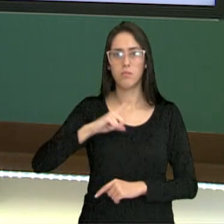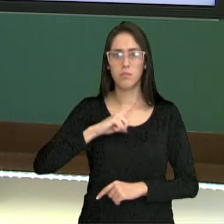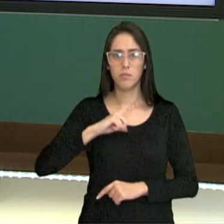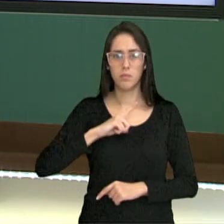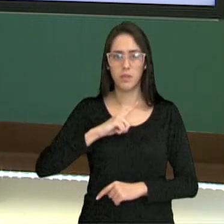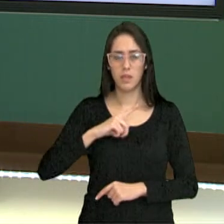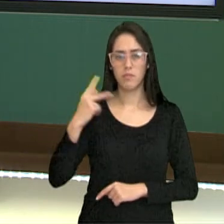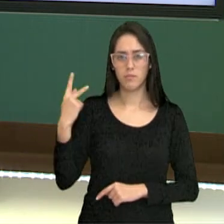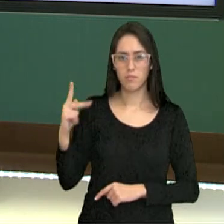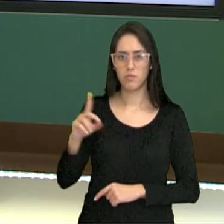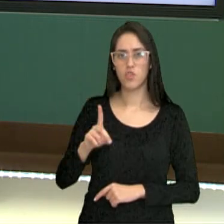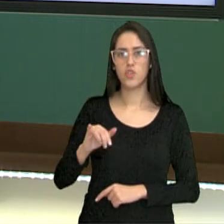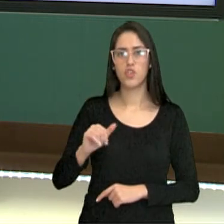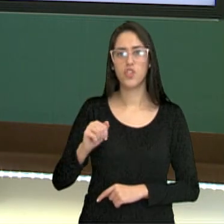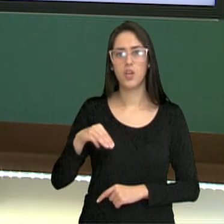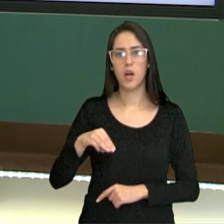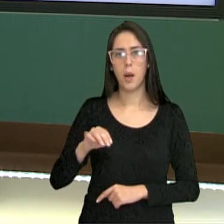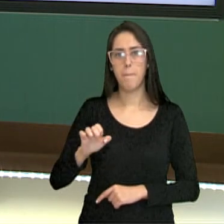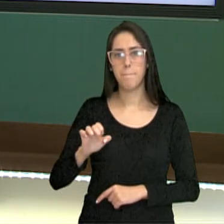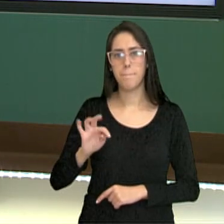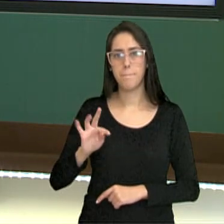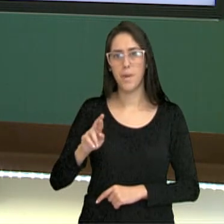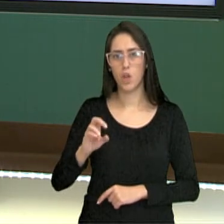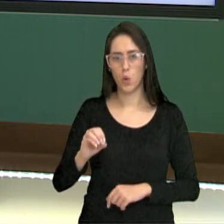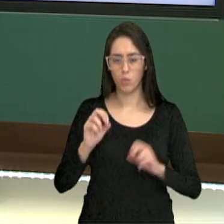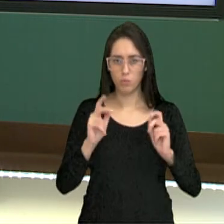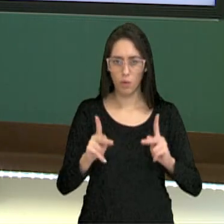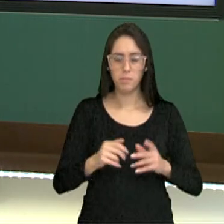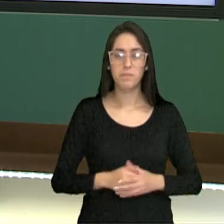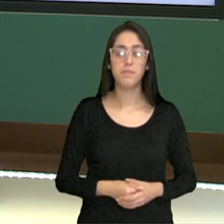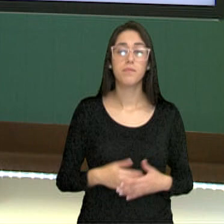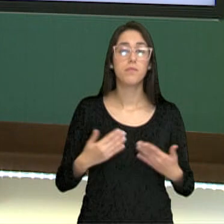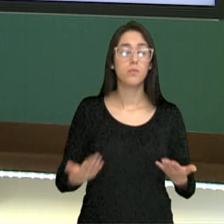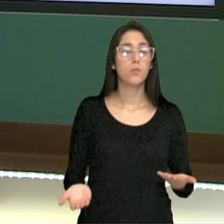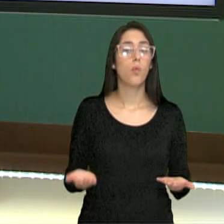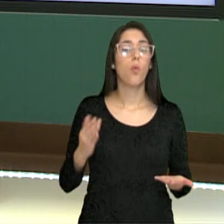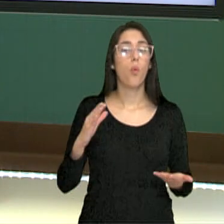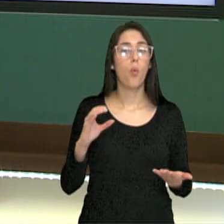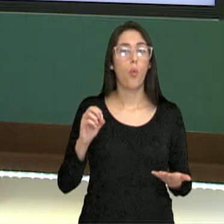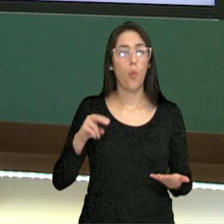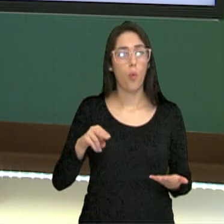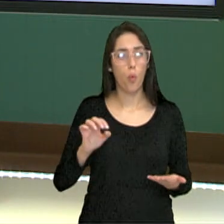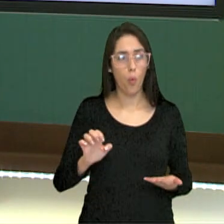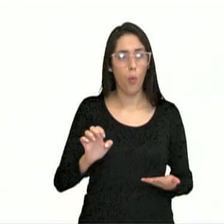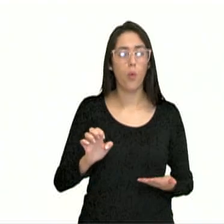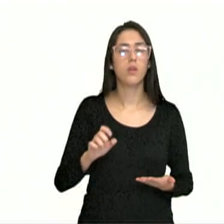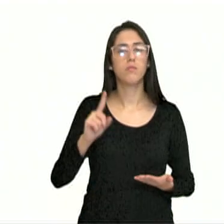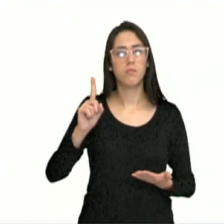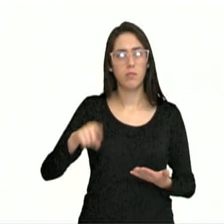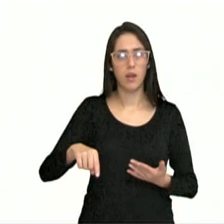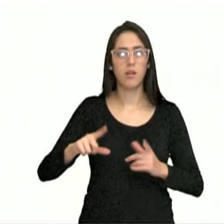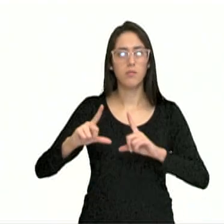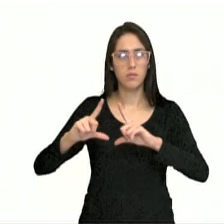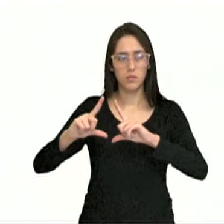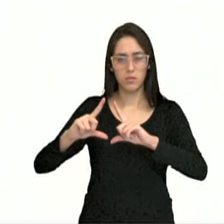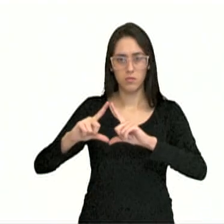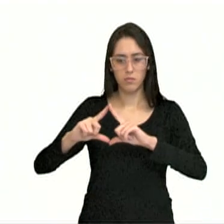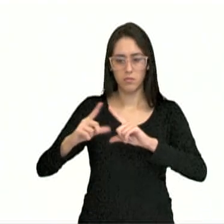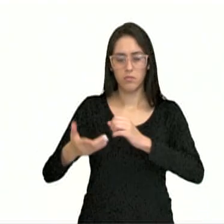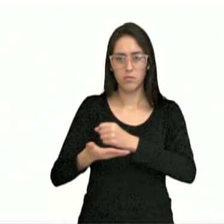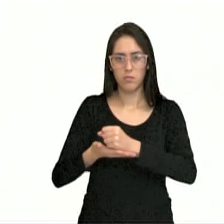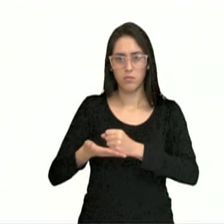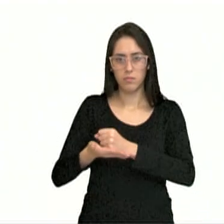no diâmetro dessa base. Tranquilo, gente? O cone, então, é uma figura de um sólido de revolução, que nós temos uma